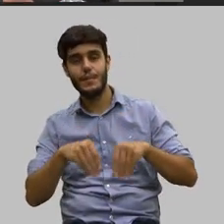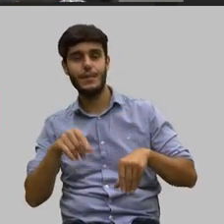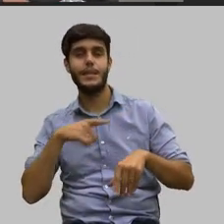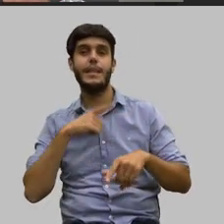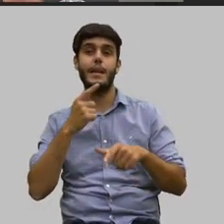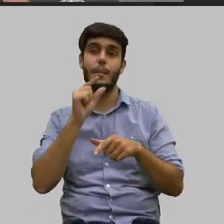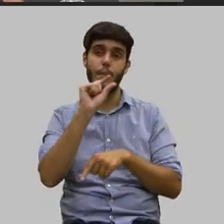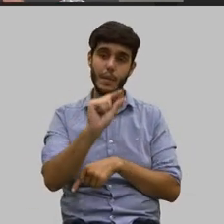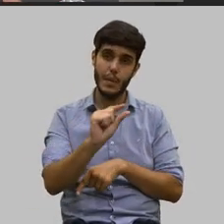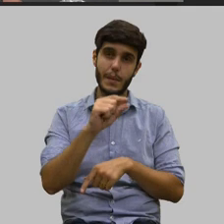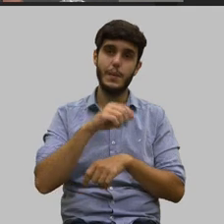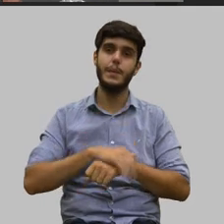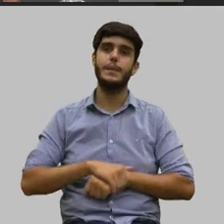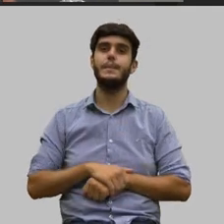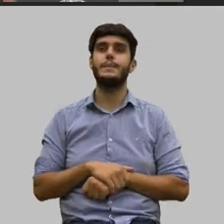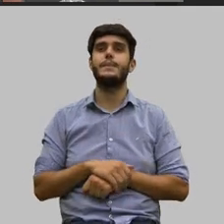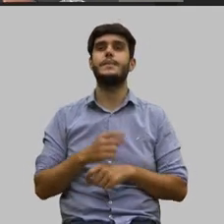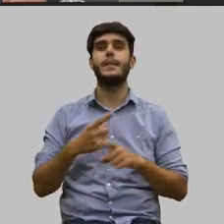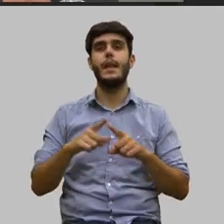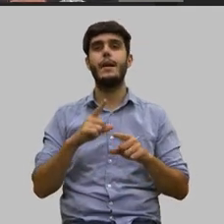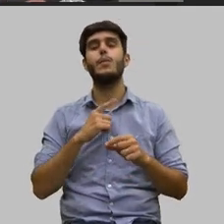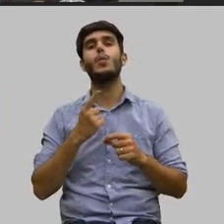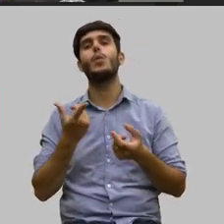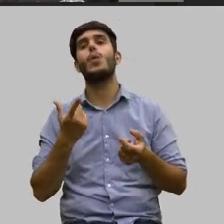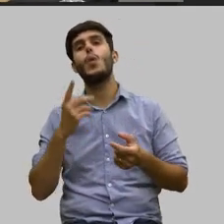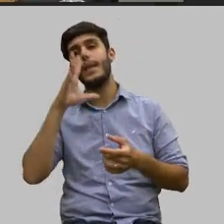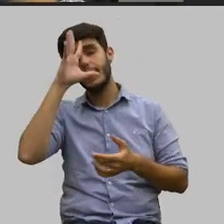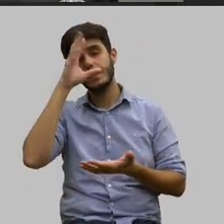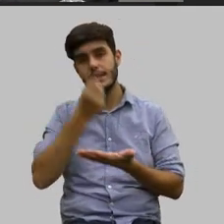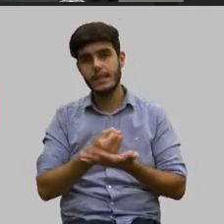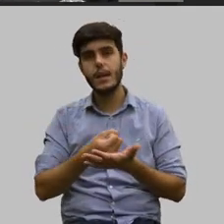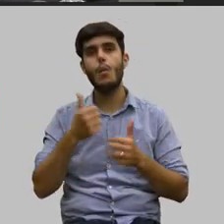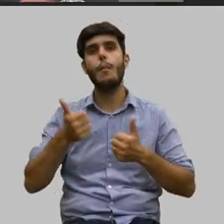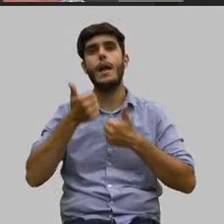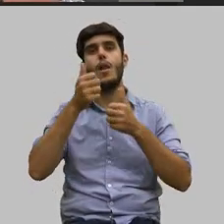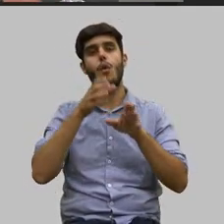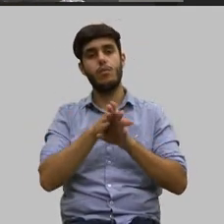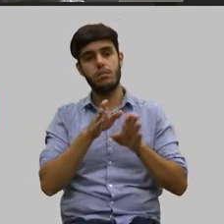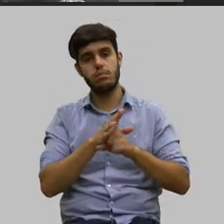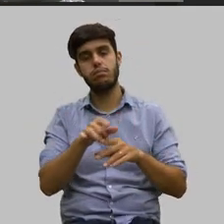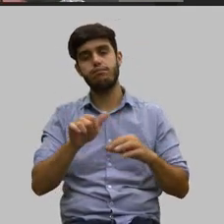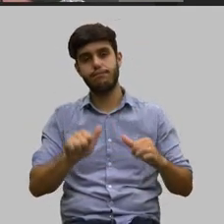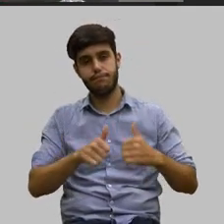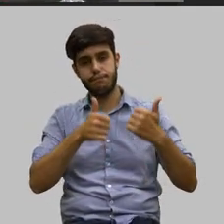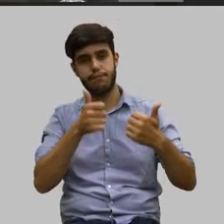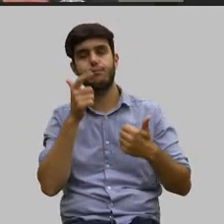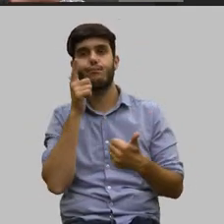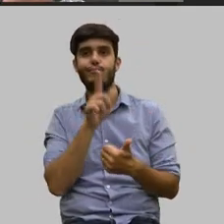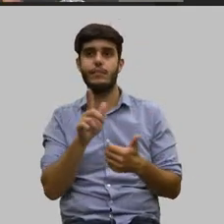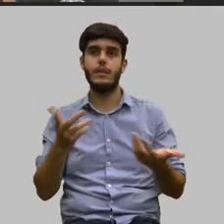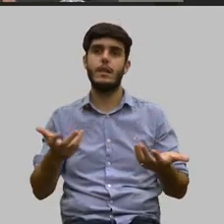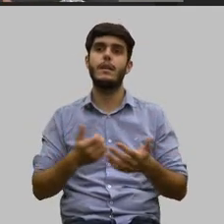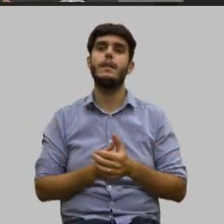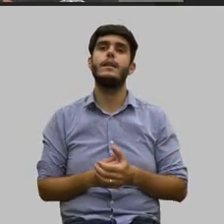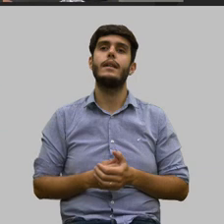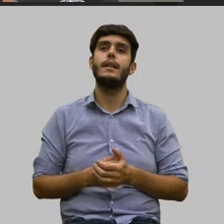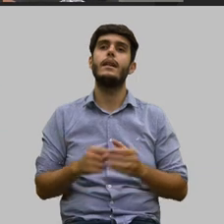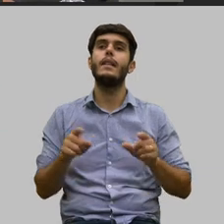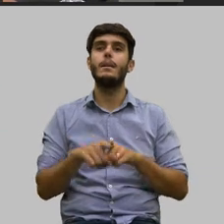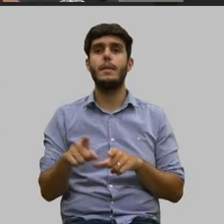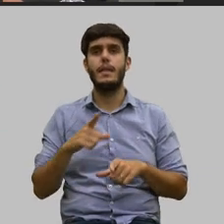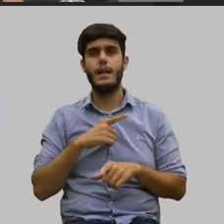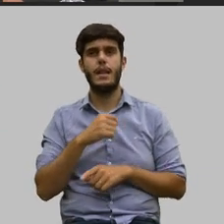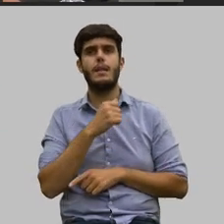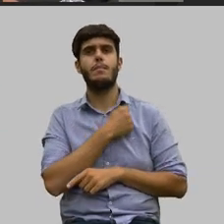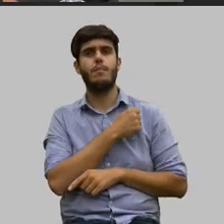providências adequadas para que eh tão logo seja possível Claro eh temos sim militares